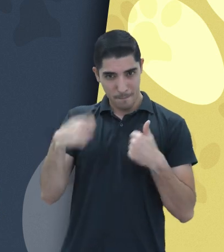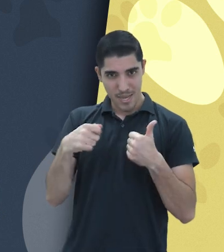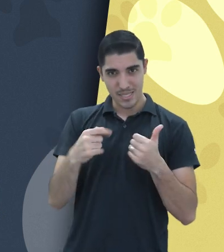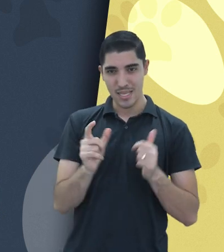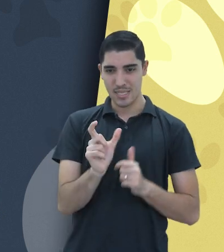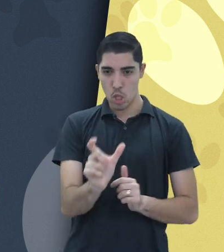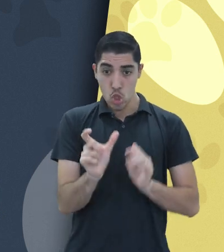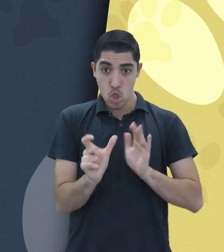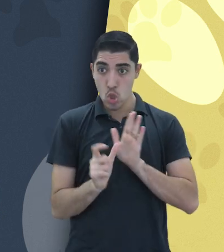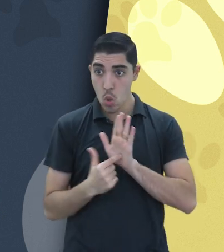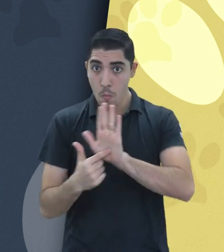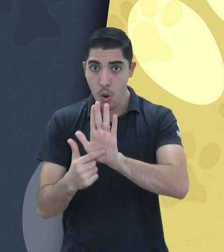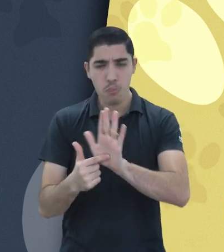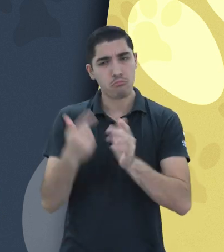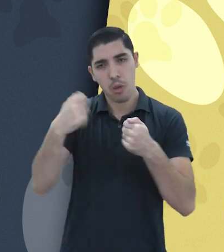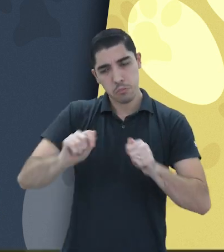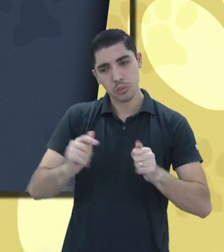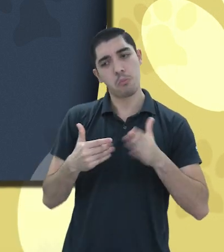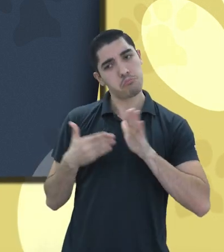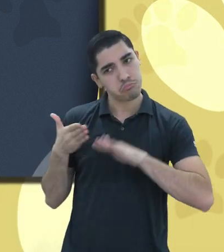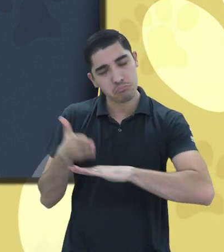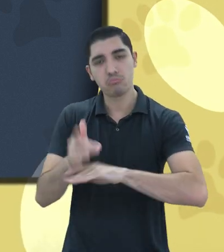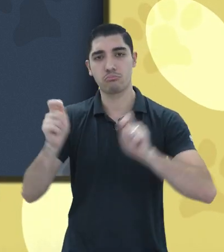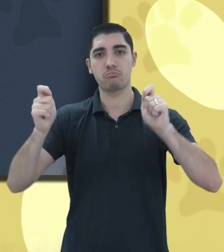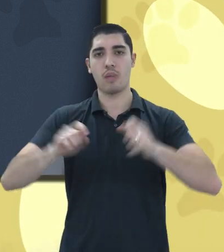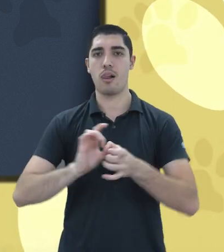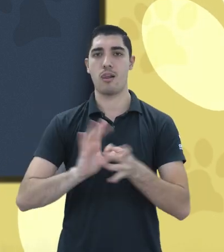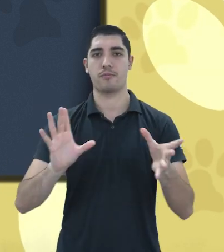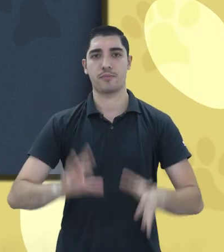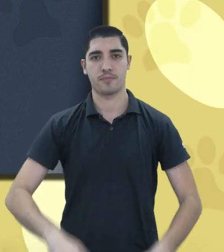em estabelecimentos com ou sem o cão-guia.